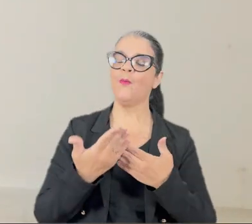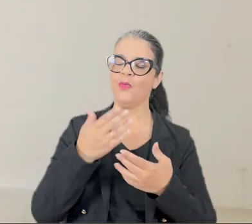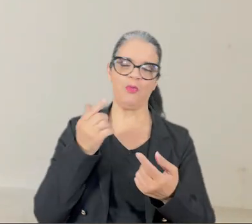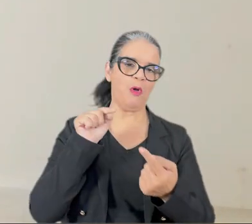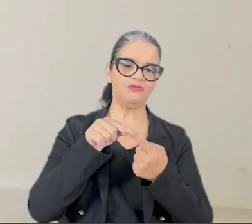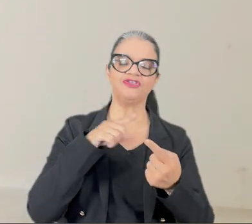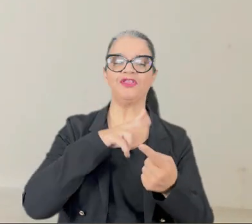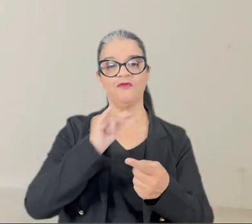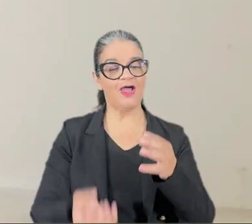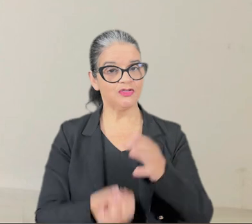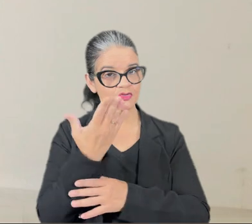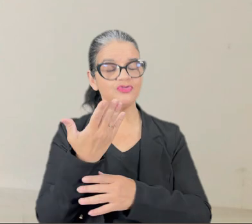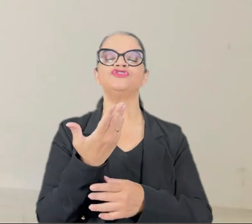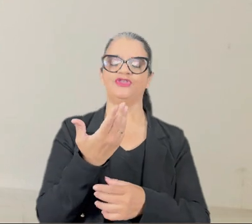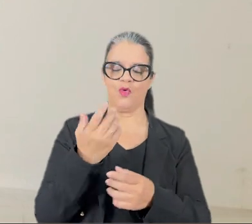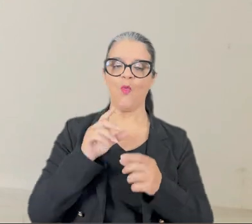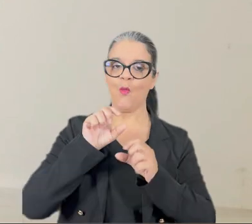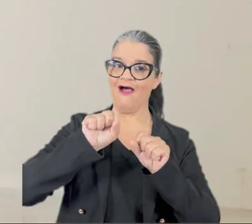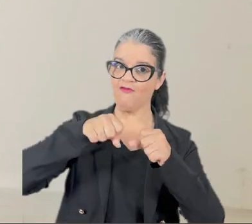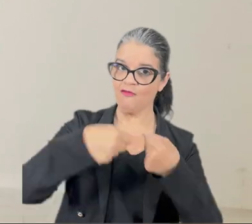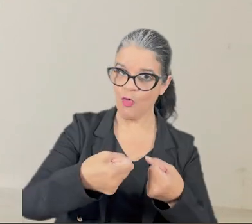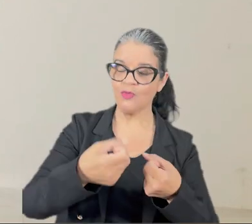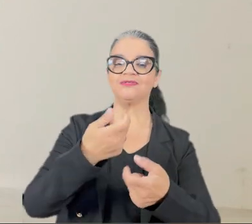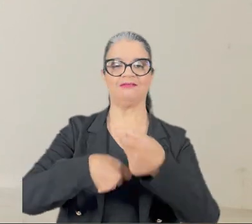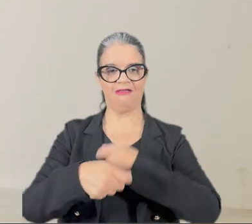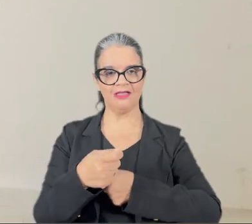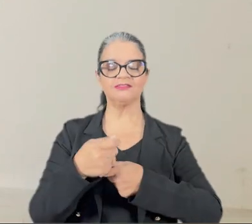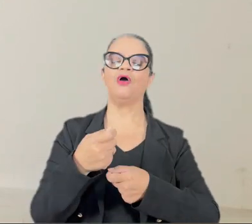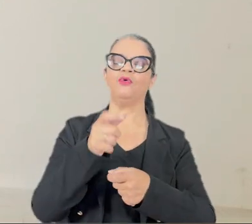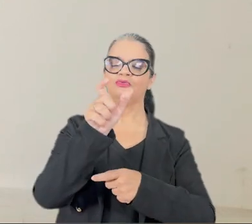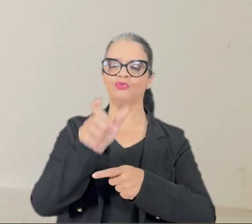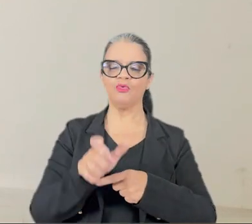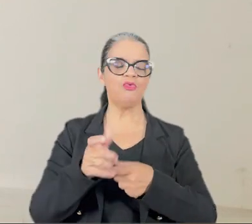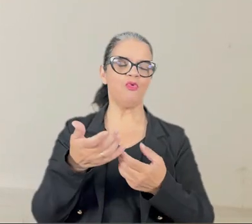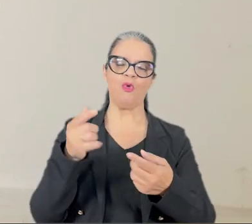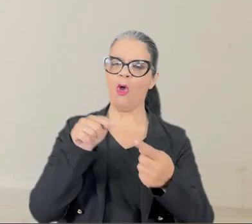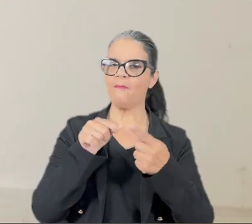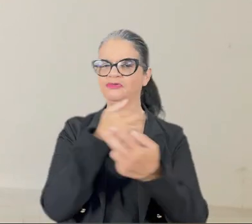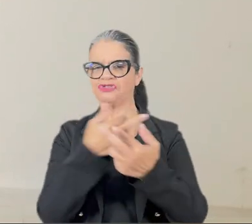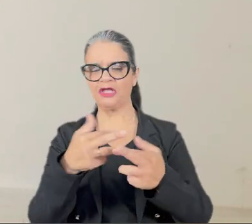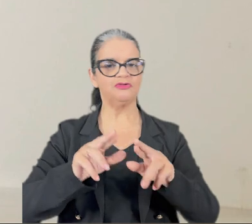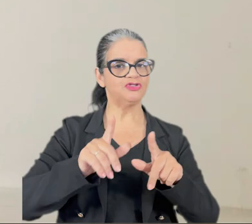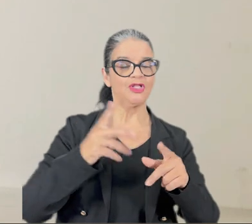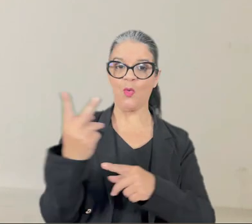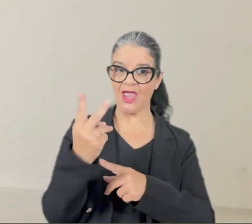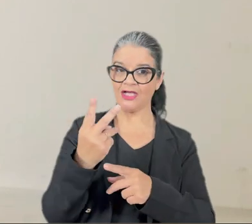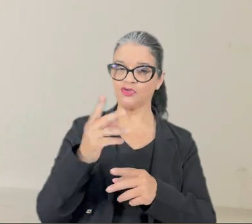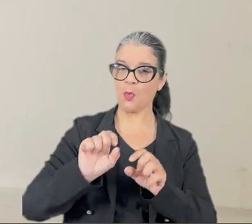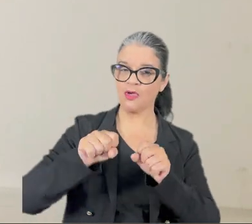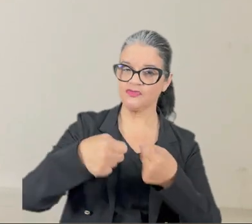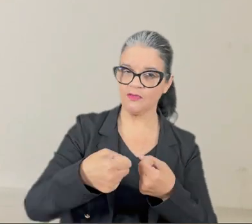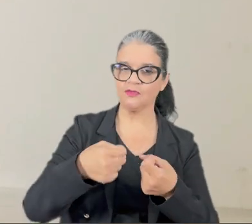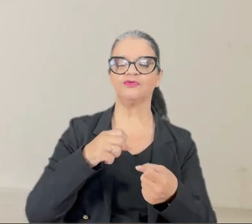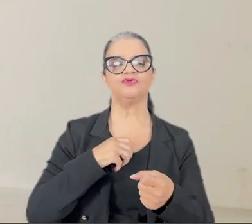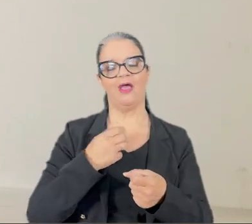força de reação em um corpo distinto, e as duas forças, ou o